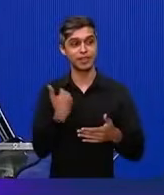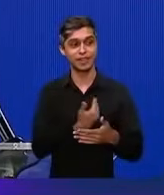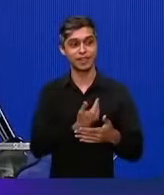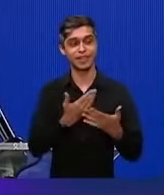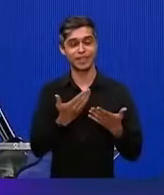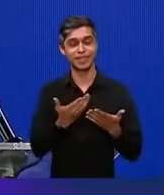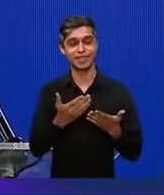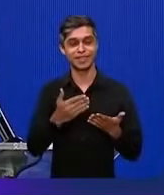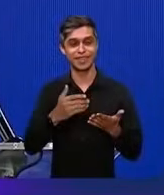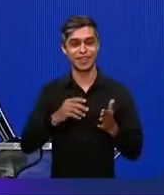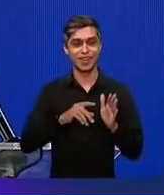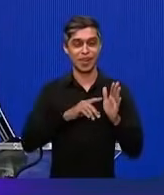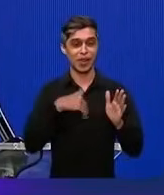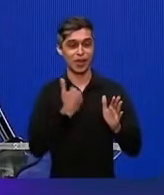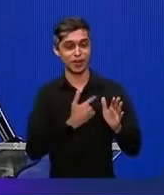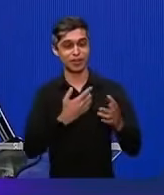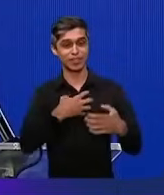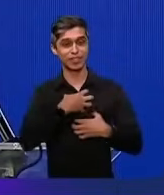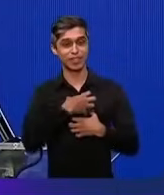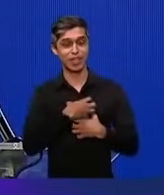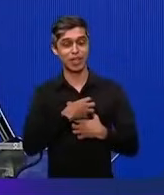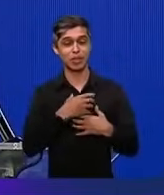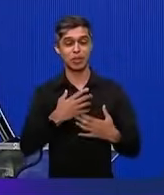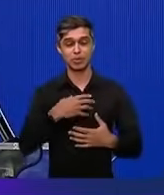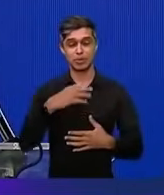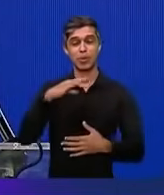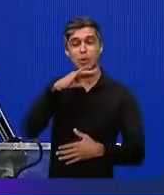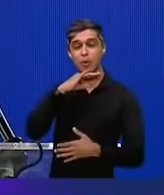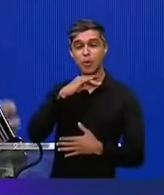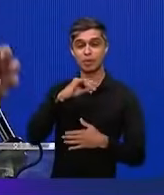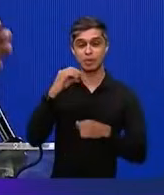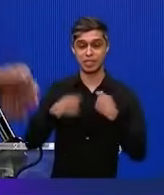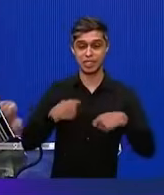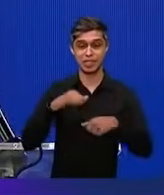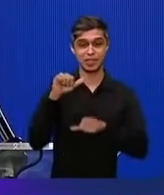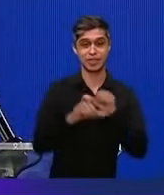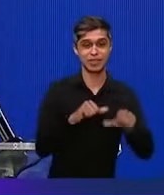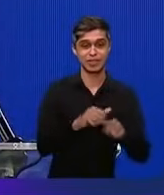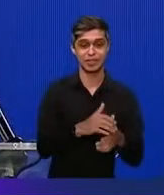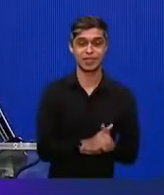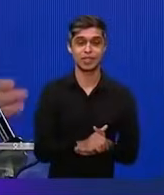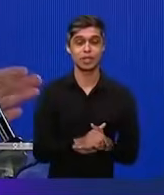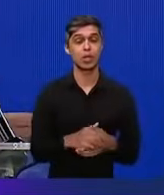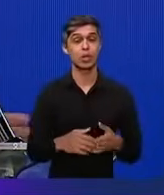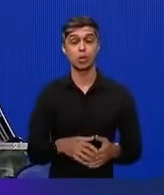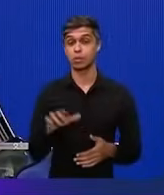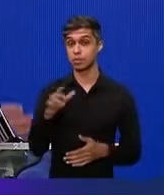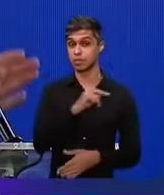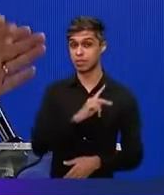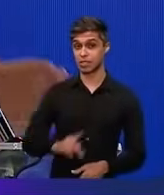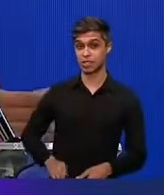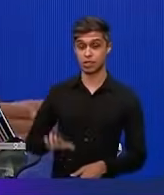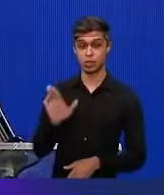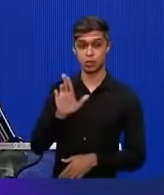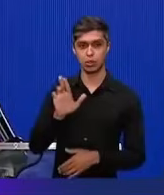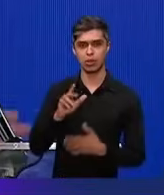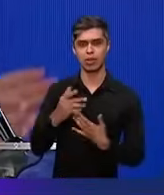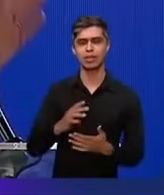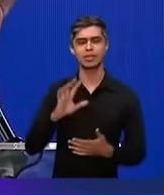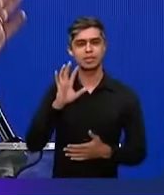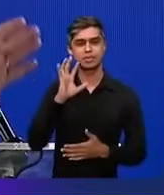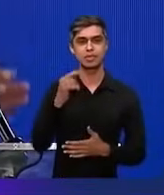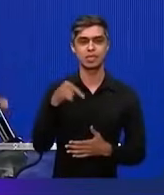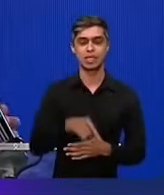gera mal-estar. Nós temos que mudar isso. E o presidente Lula, ao sancionar essa terceira etapa,